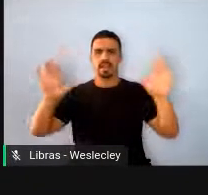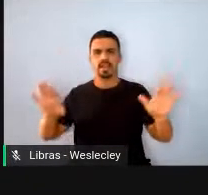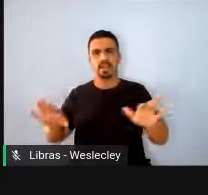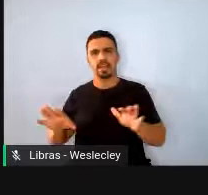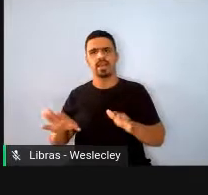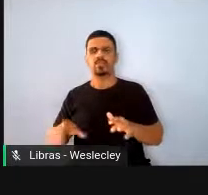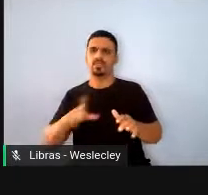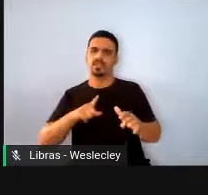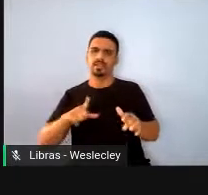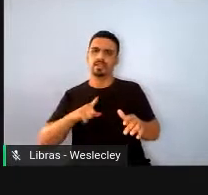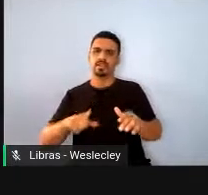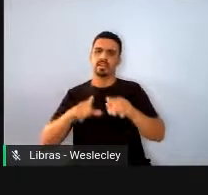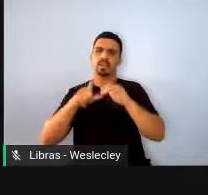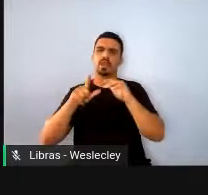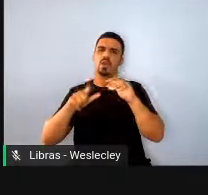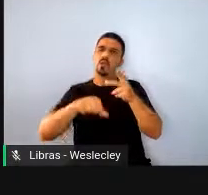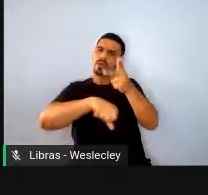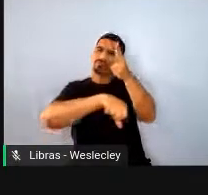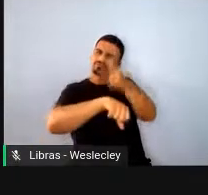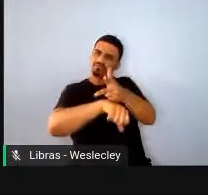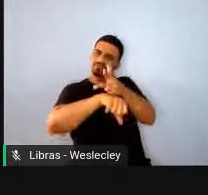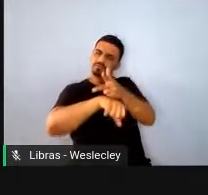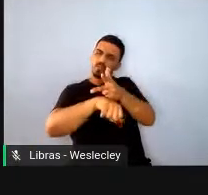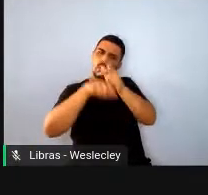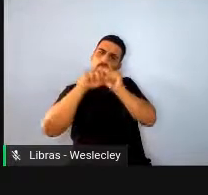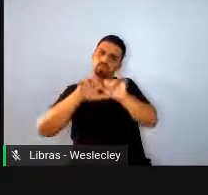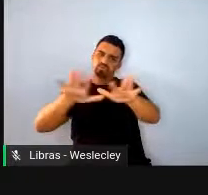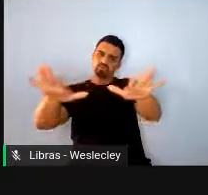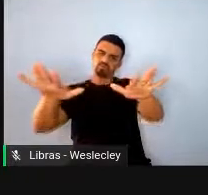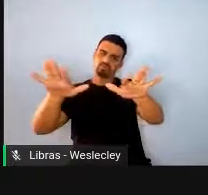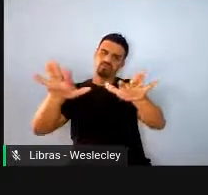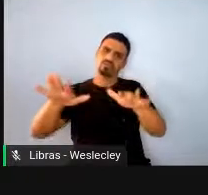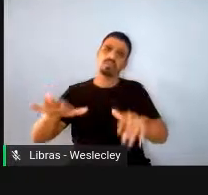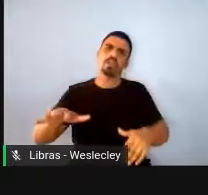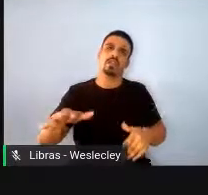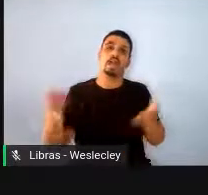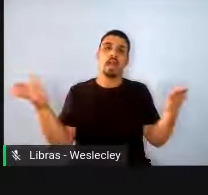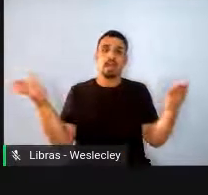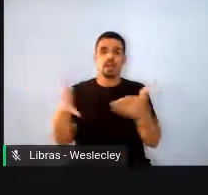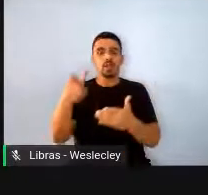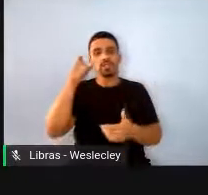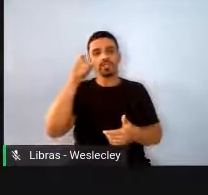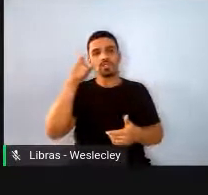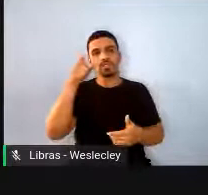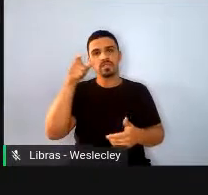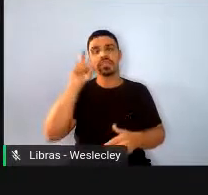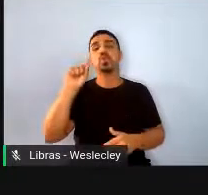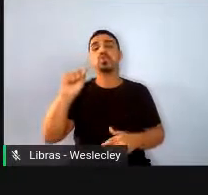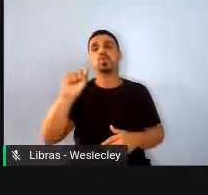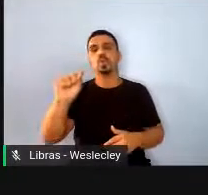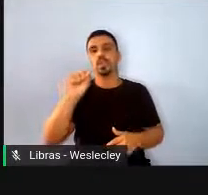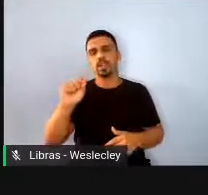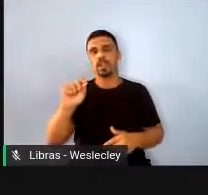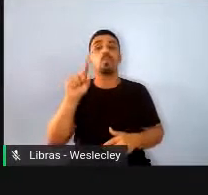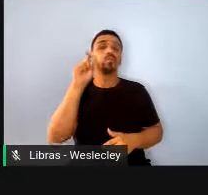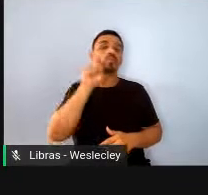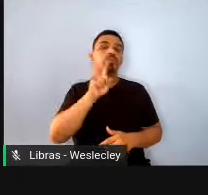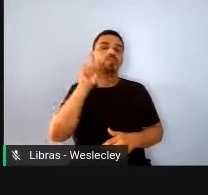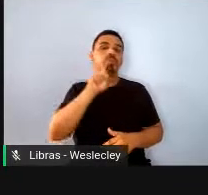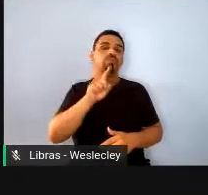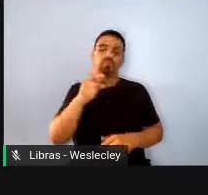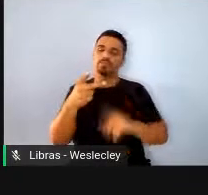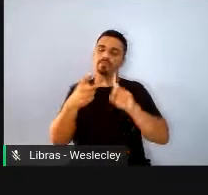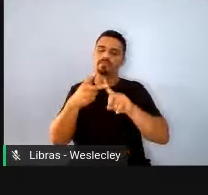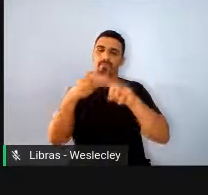uma transmissão que é mais informativa do que outra. O que vocês estão assistindo aí, estão vendo aí, é o seguinte: nos Estados Unidos e no